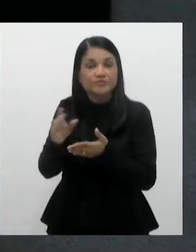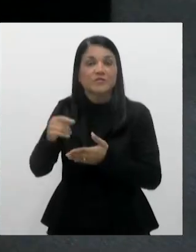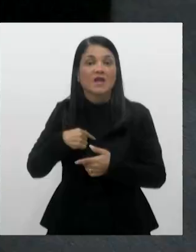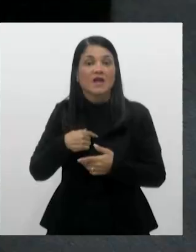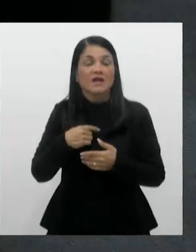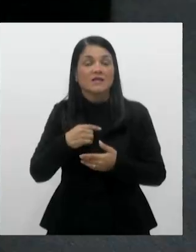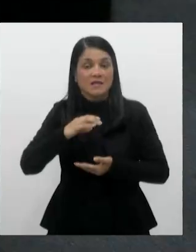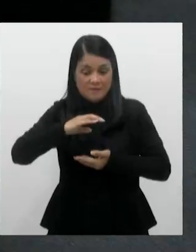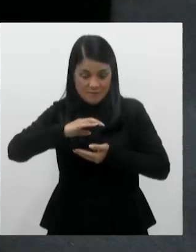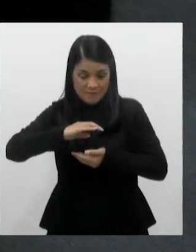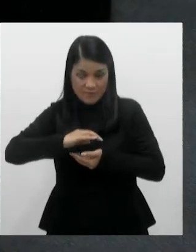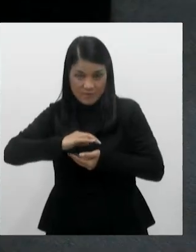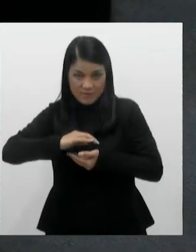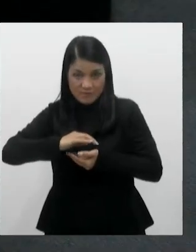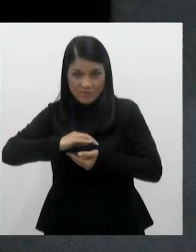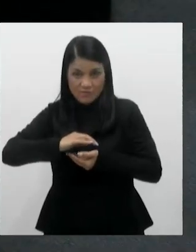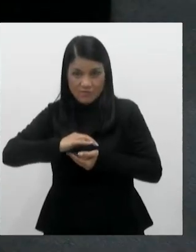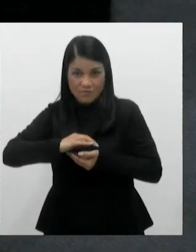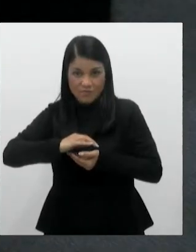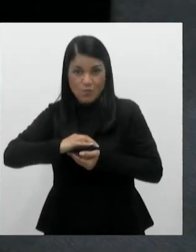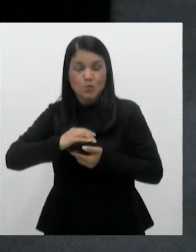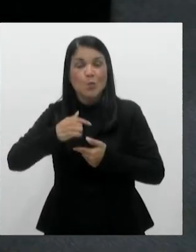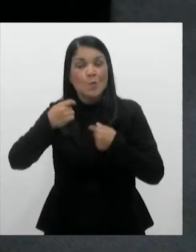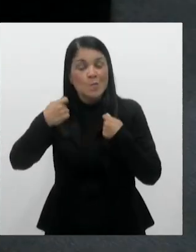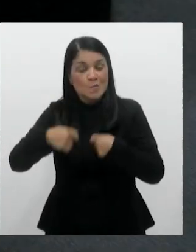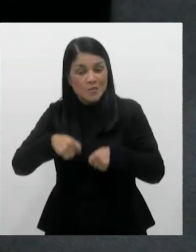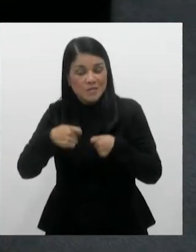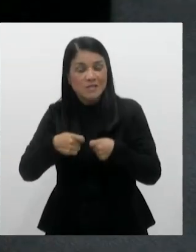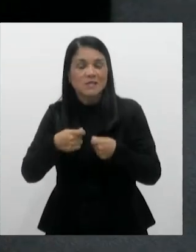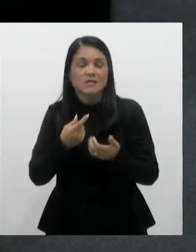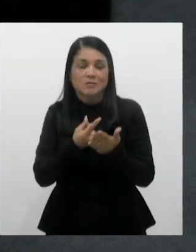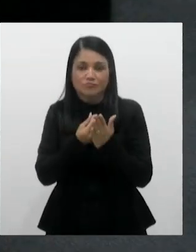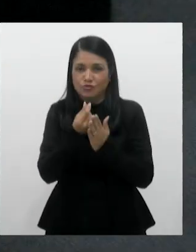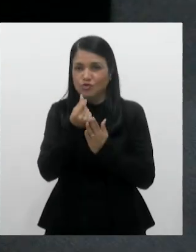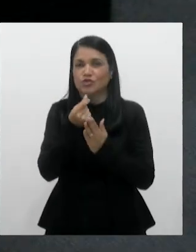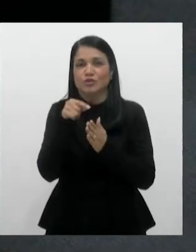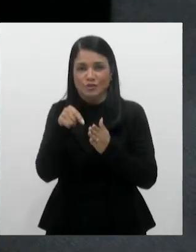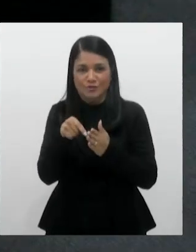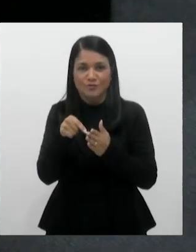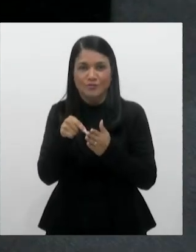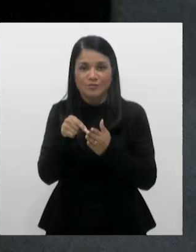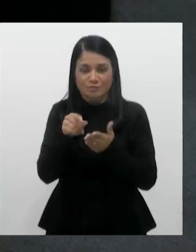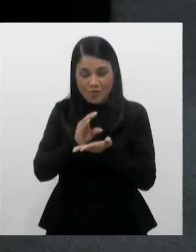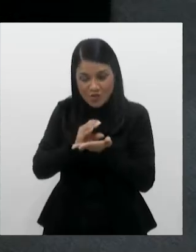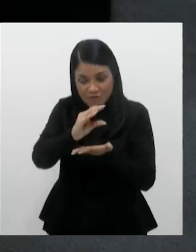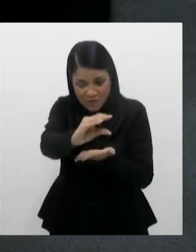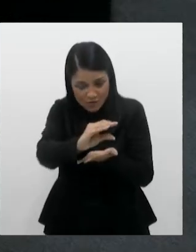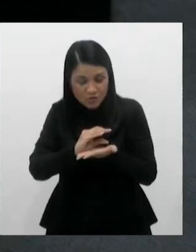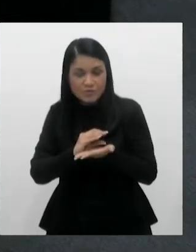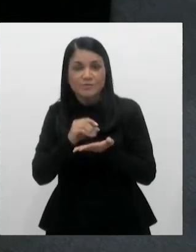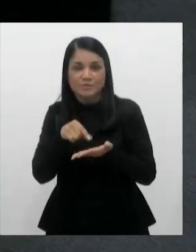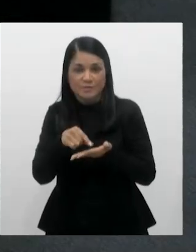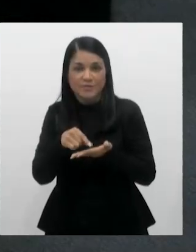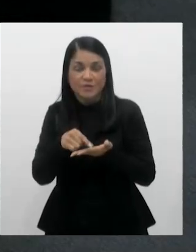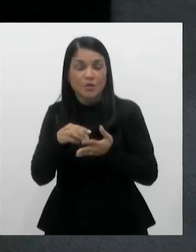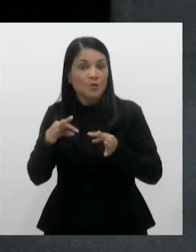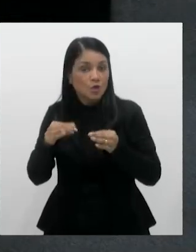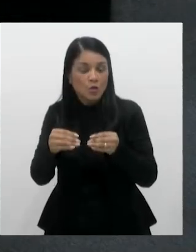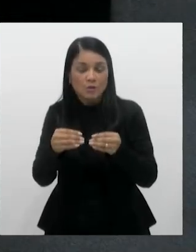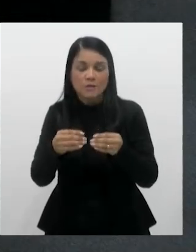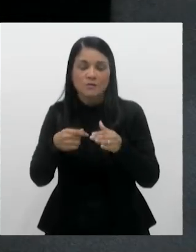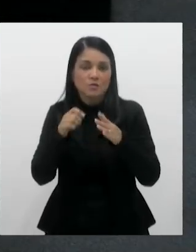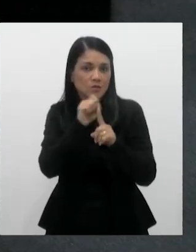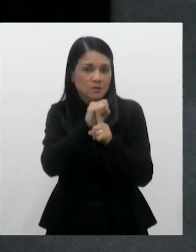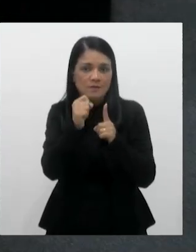sangra. Quando a Defesa Civil sangra, sangra toda a sociedade. Eu quero deixar isso muito claro. A gente